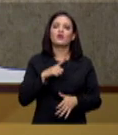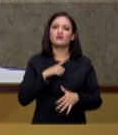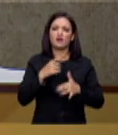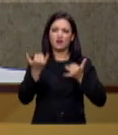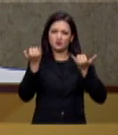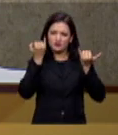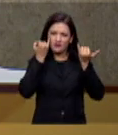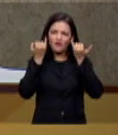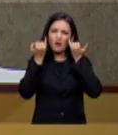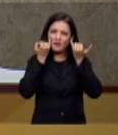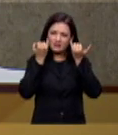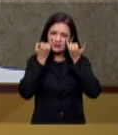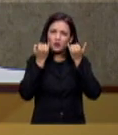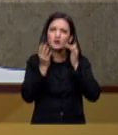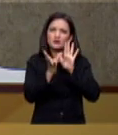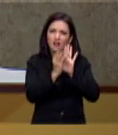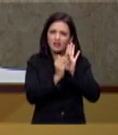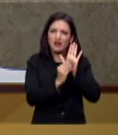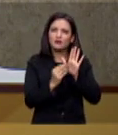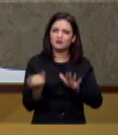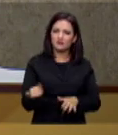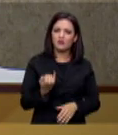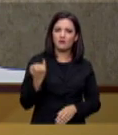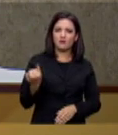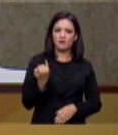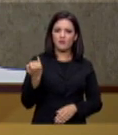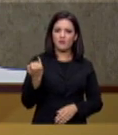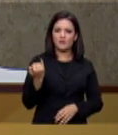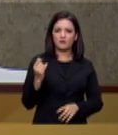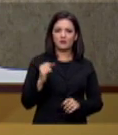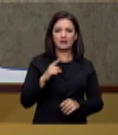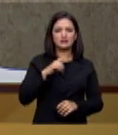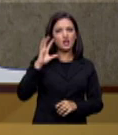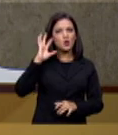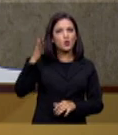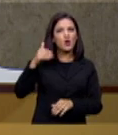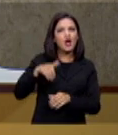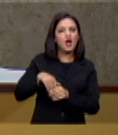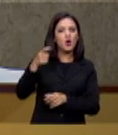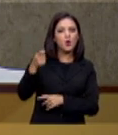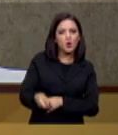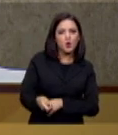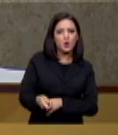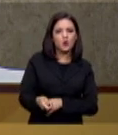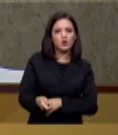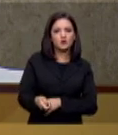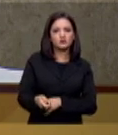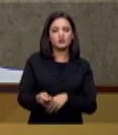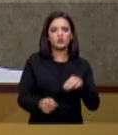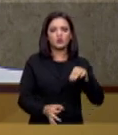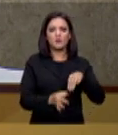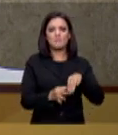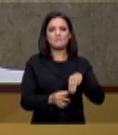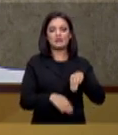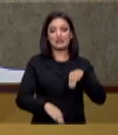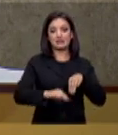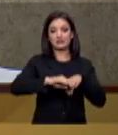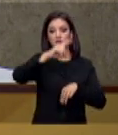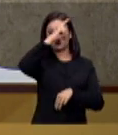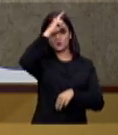importantes, inclusive um acórdão muito sugestivo do ministro